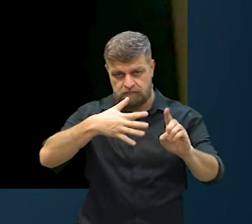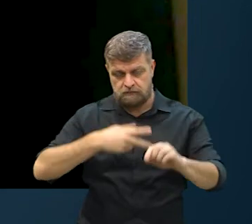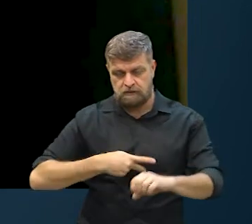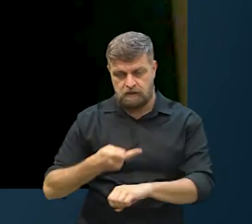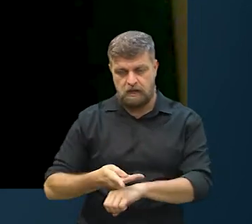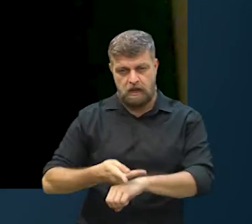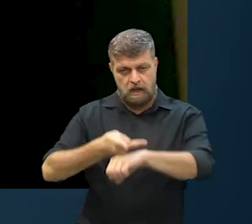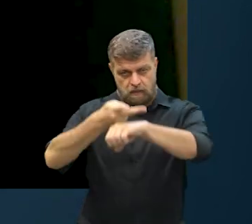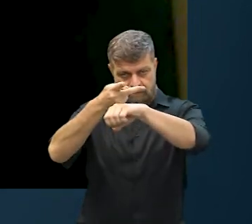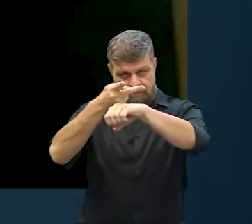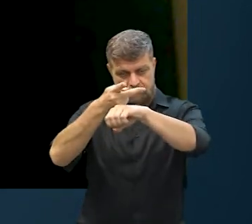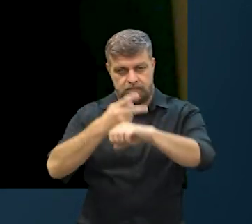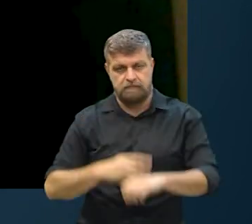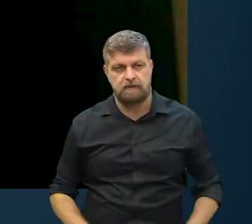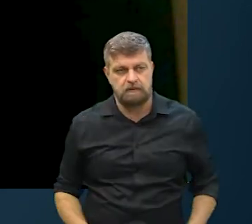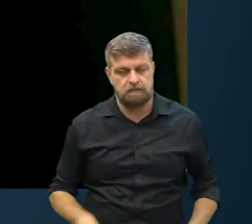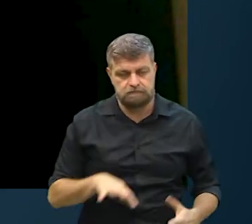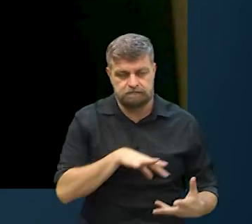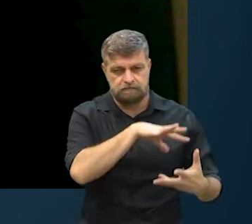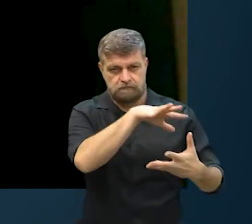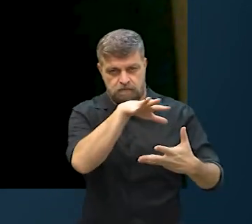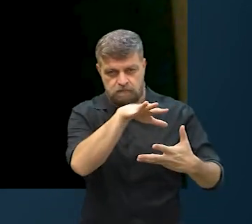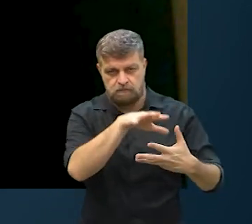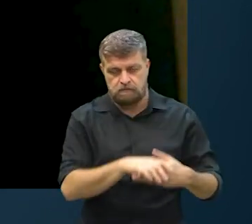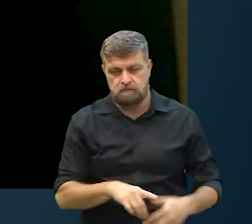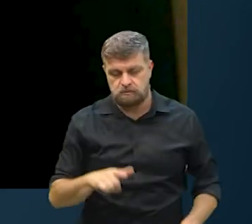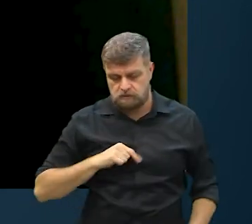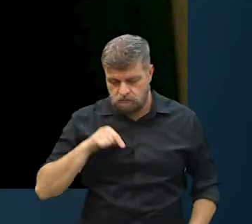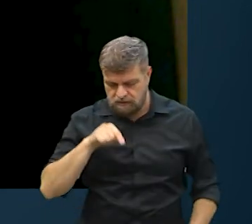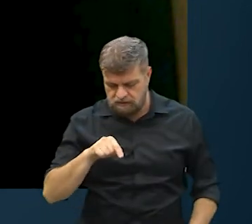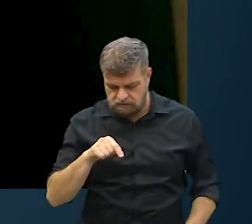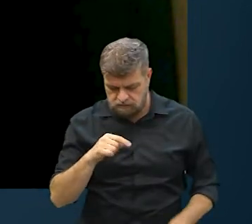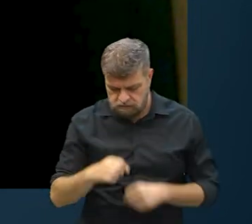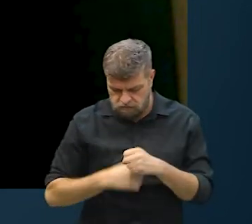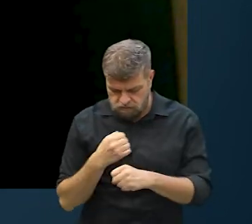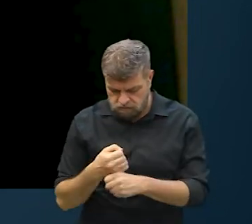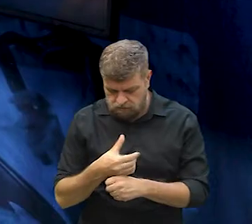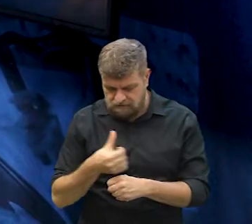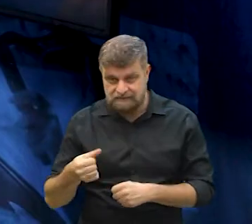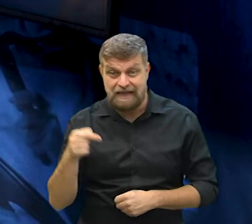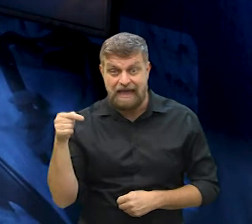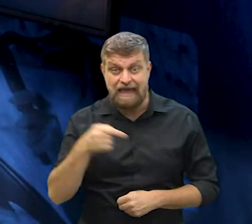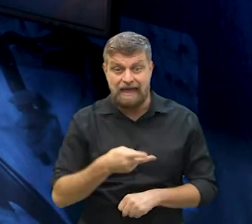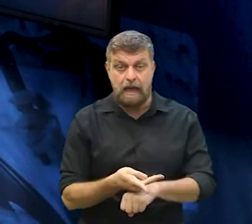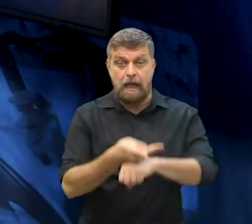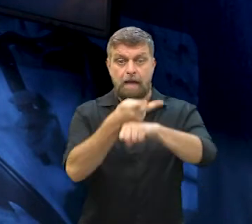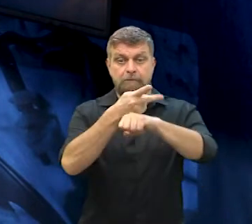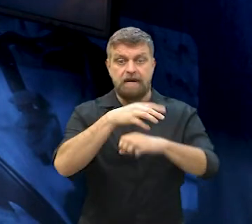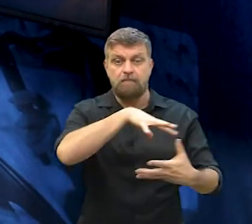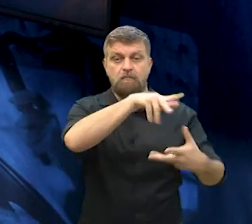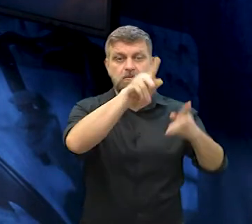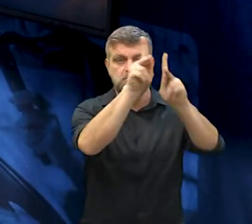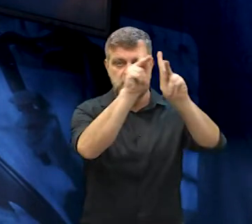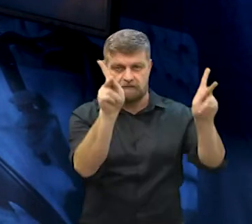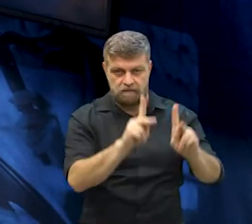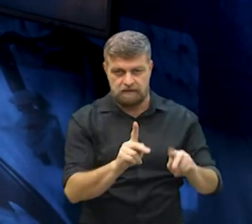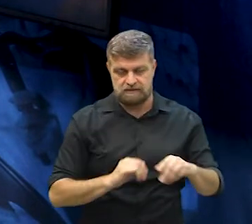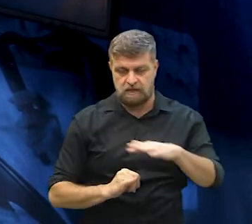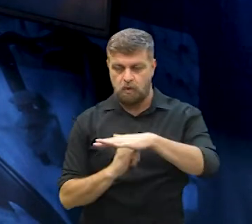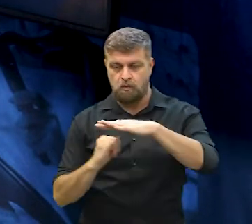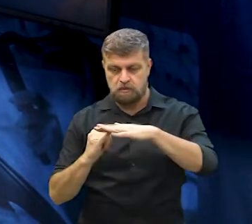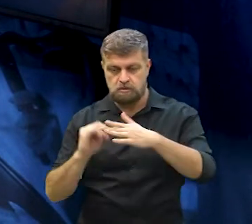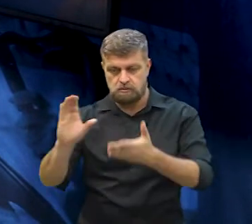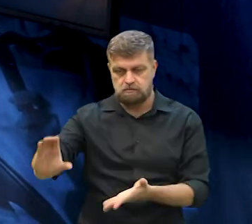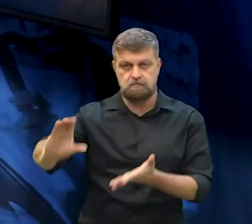prêmio Nobel também de 2006, se eu não me engano, isso. Prêmio Nobel da Paz. Então, o